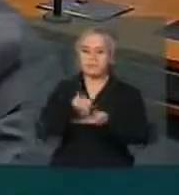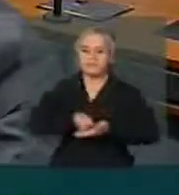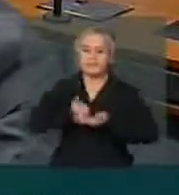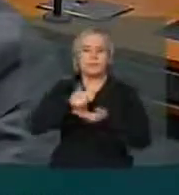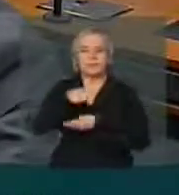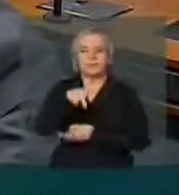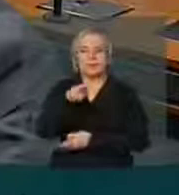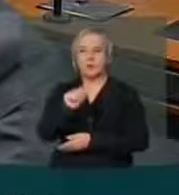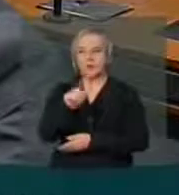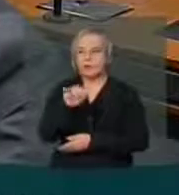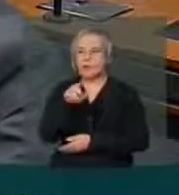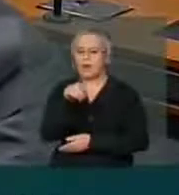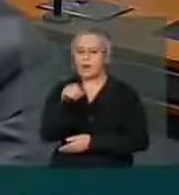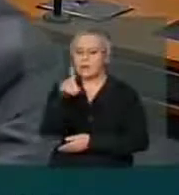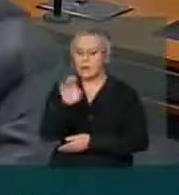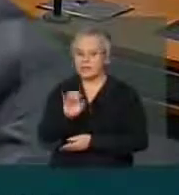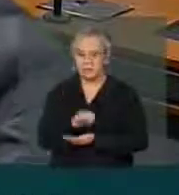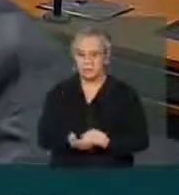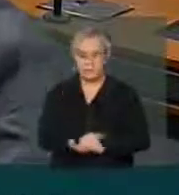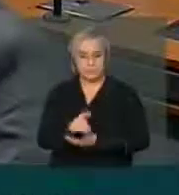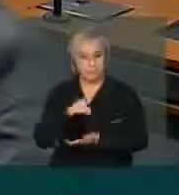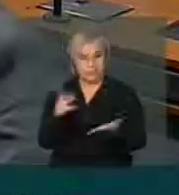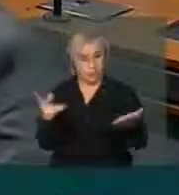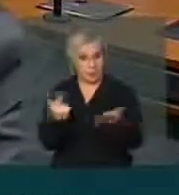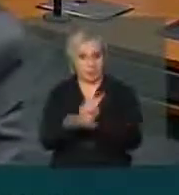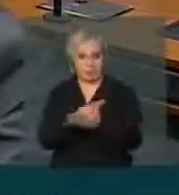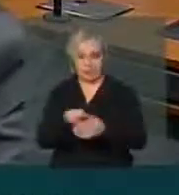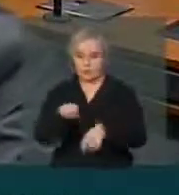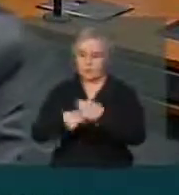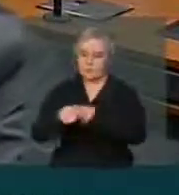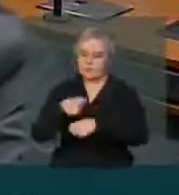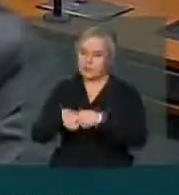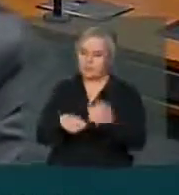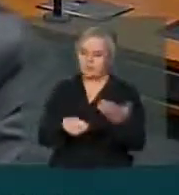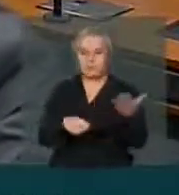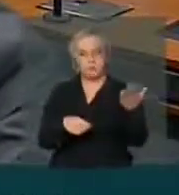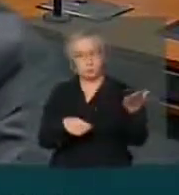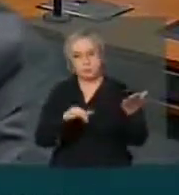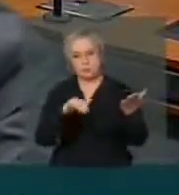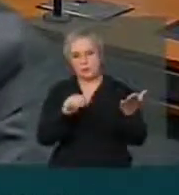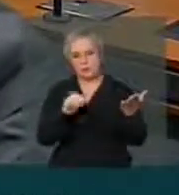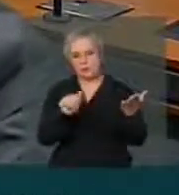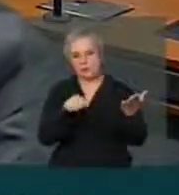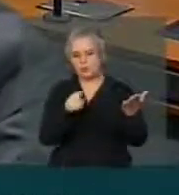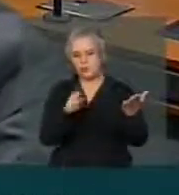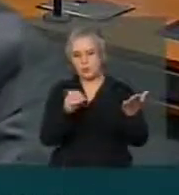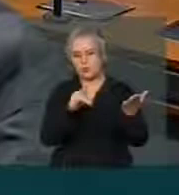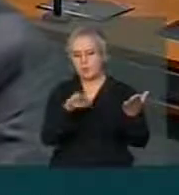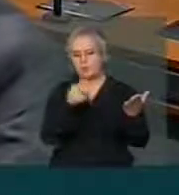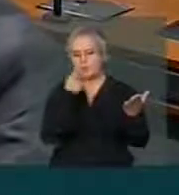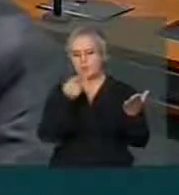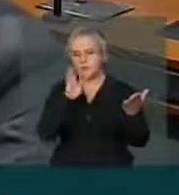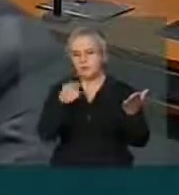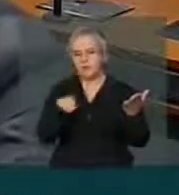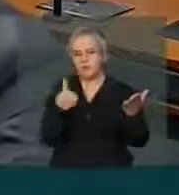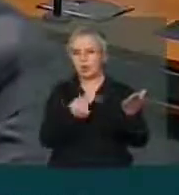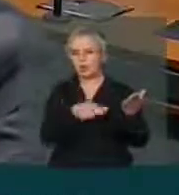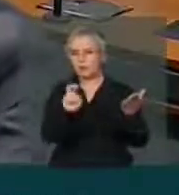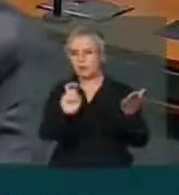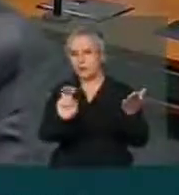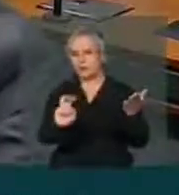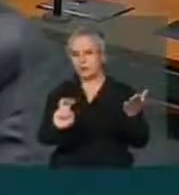A gente tem uma situação de mercado ali, o senhor João Batista colocou que nós somos o quinto, talvez se a gente for